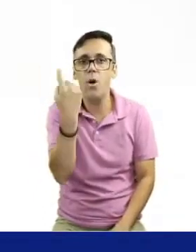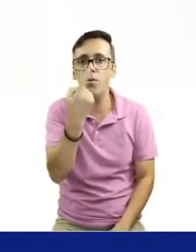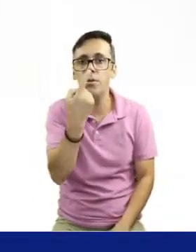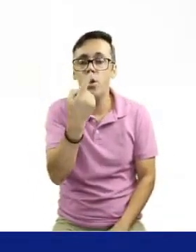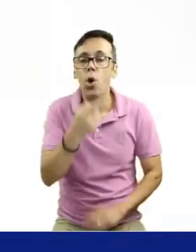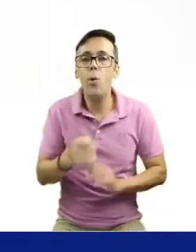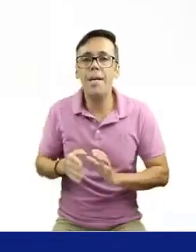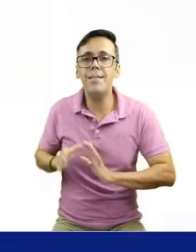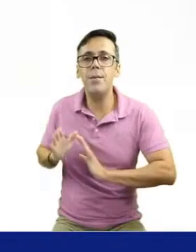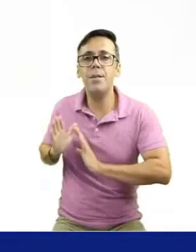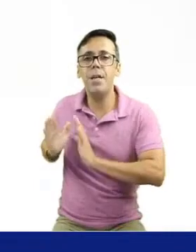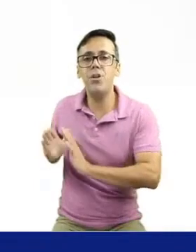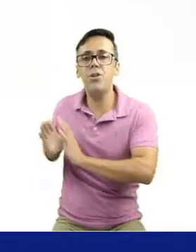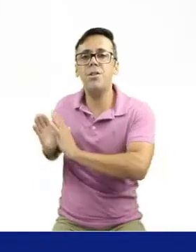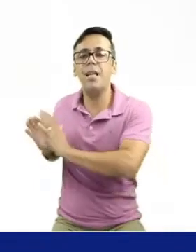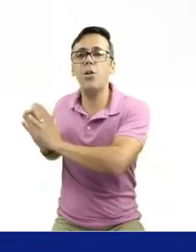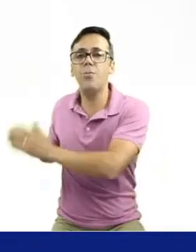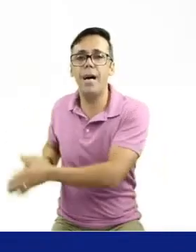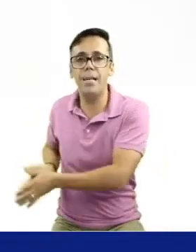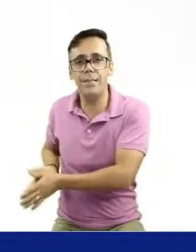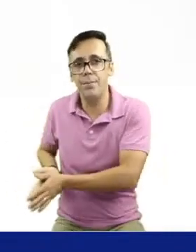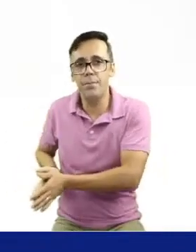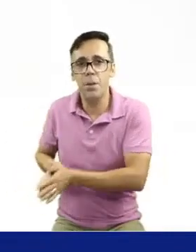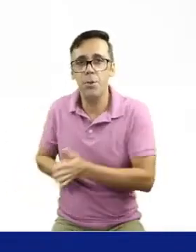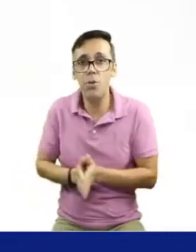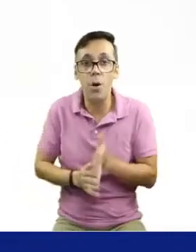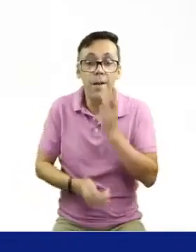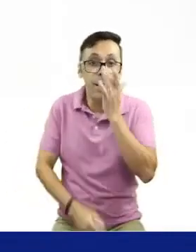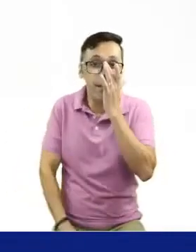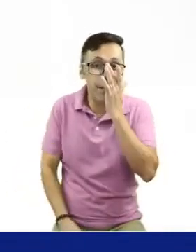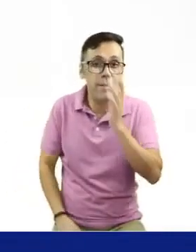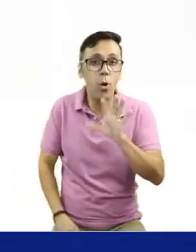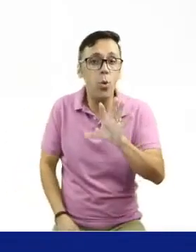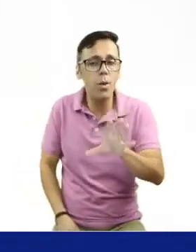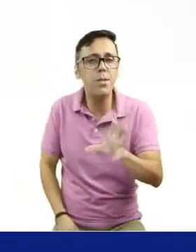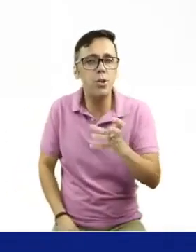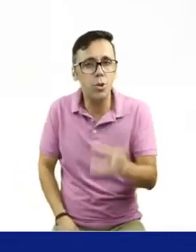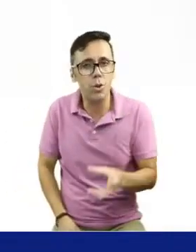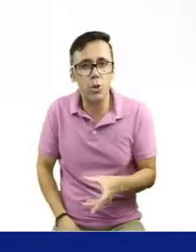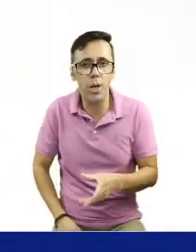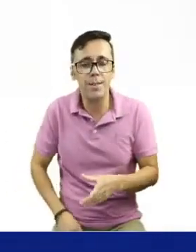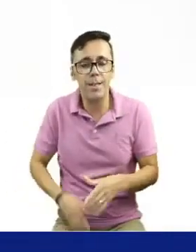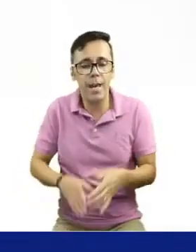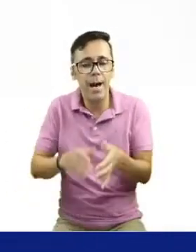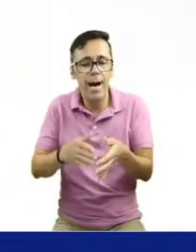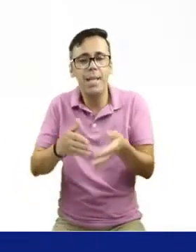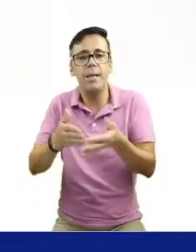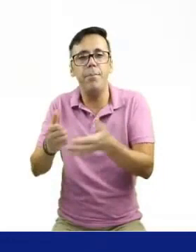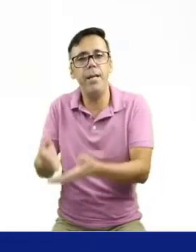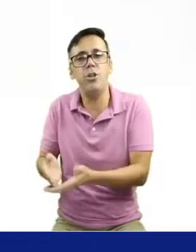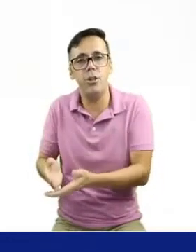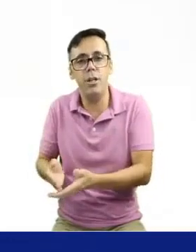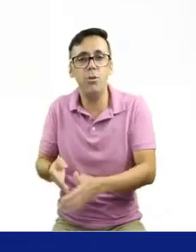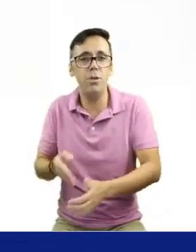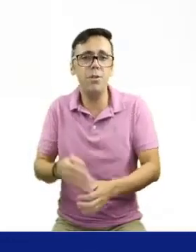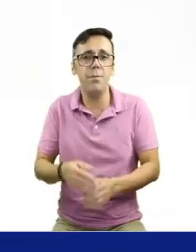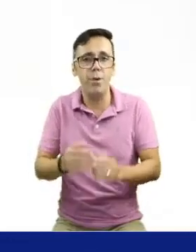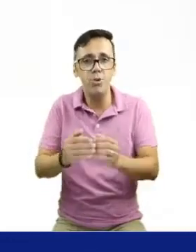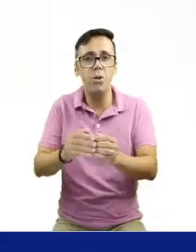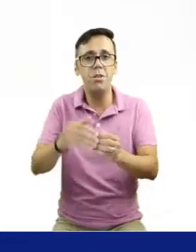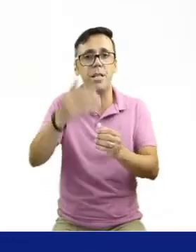nacional ou em cima deste salário base pessoal Existem algumas instituições que erradamente